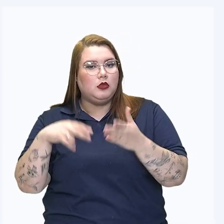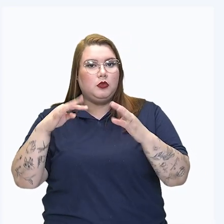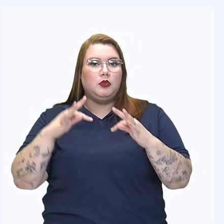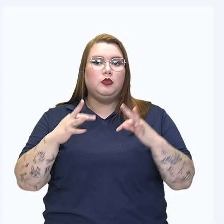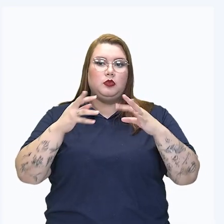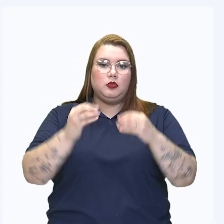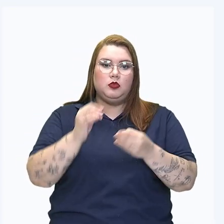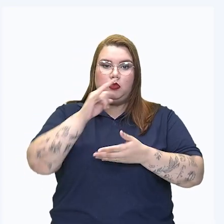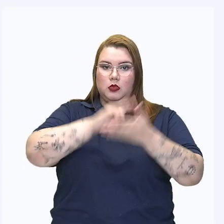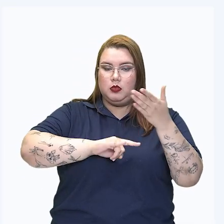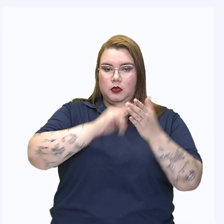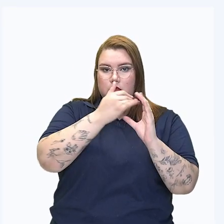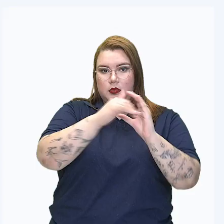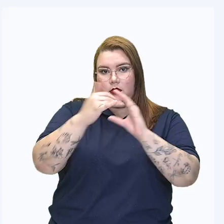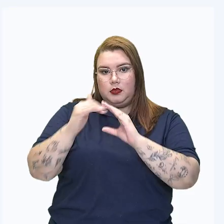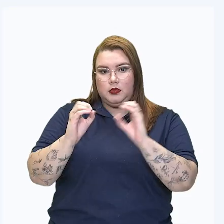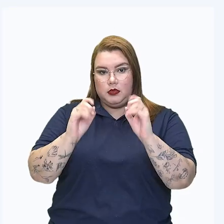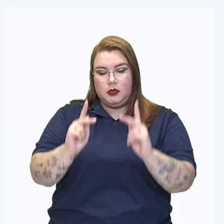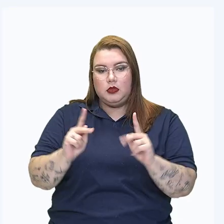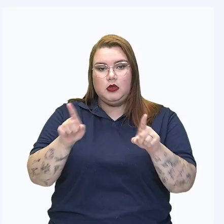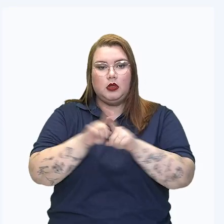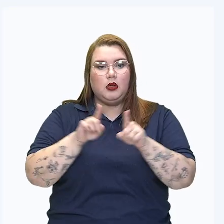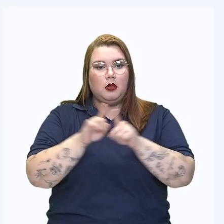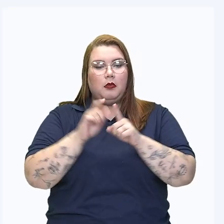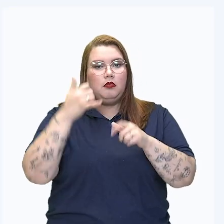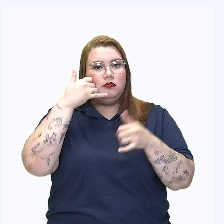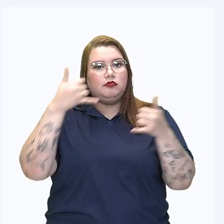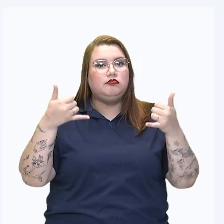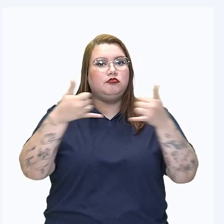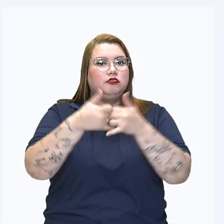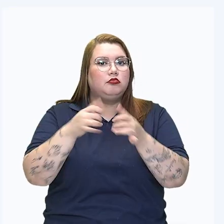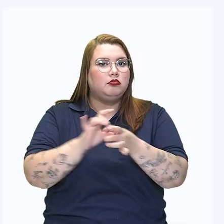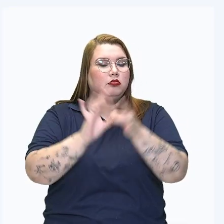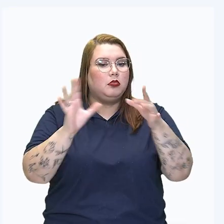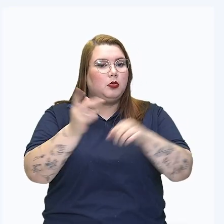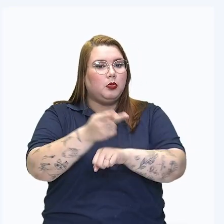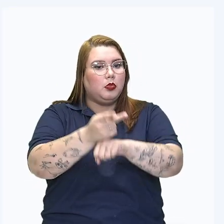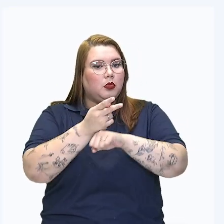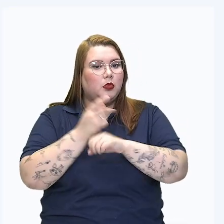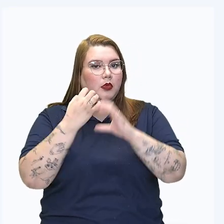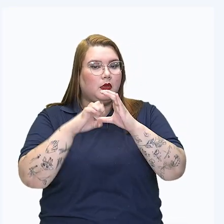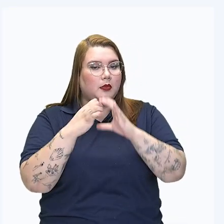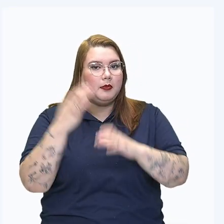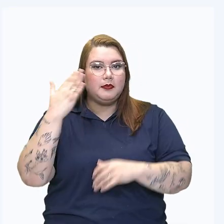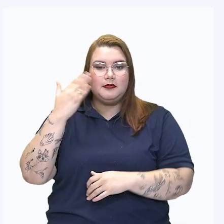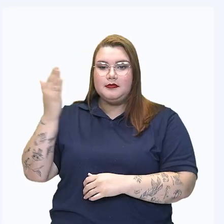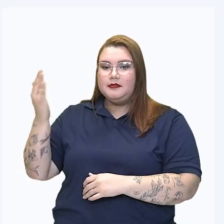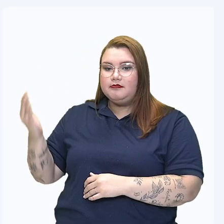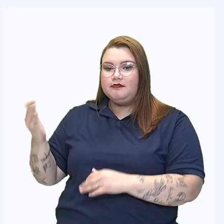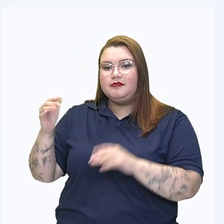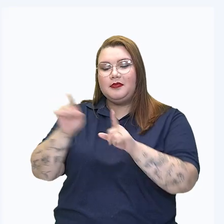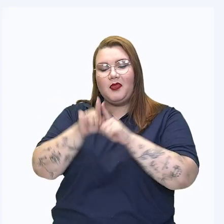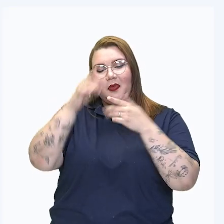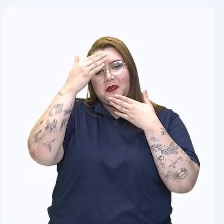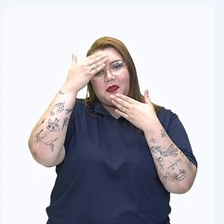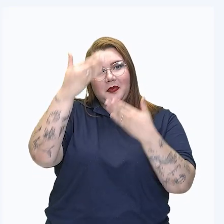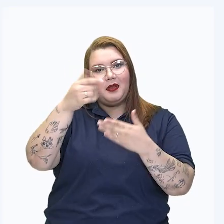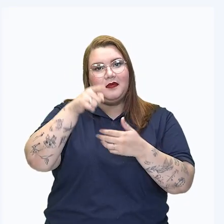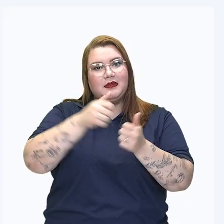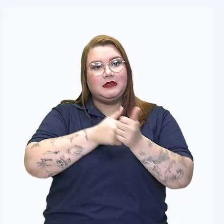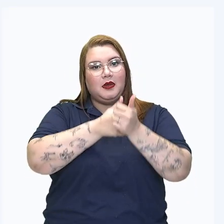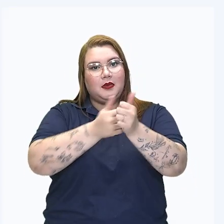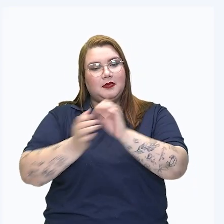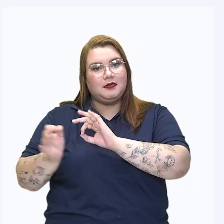essa leitura atenta dos documentos que são enviados. A gente deixa aqui o nosso contato, né? A gente agradece a companhia de vocês até